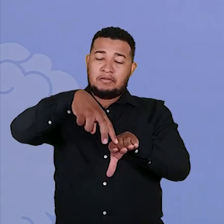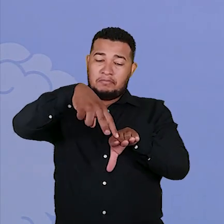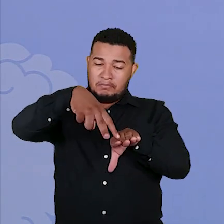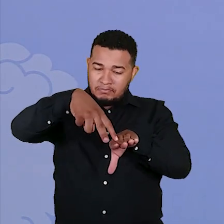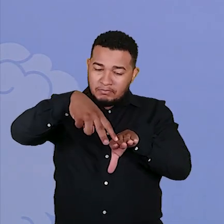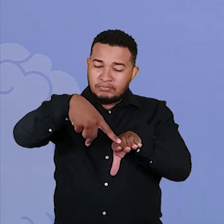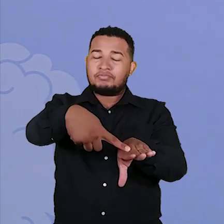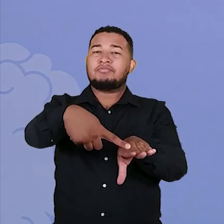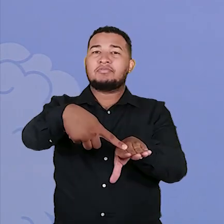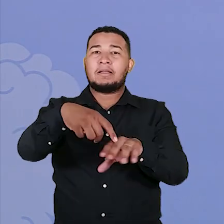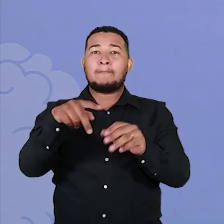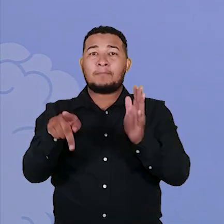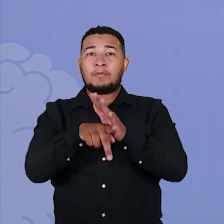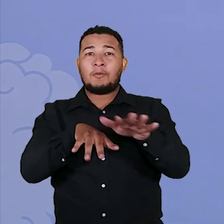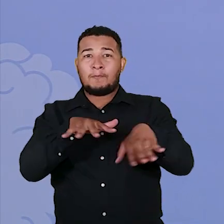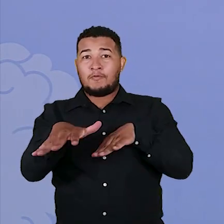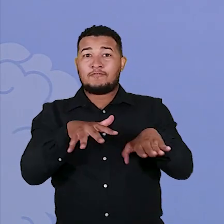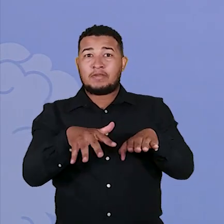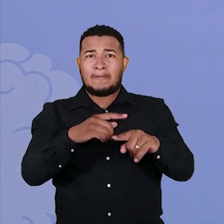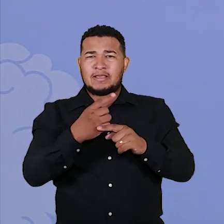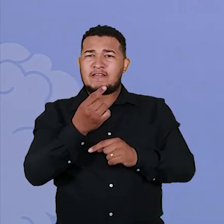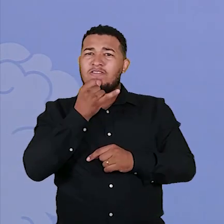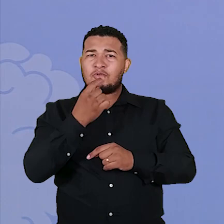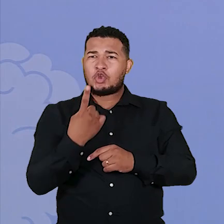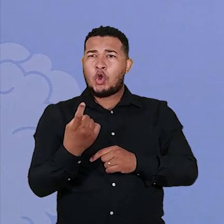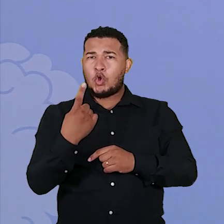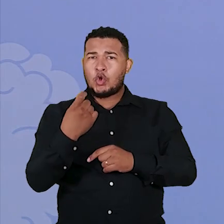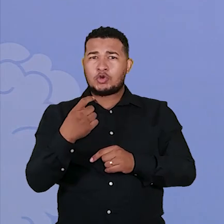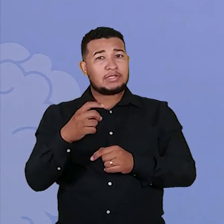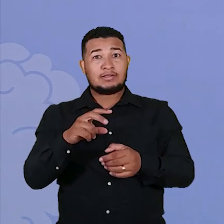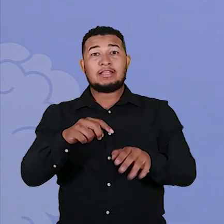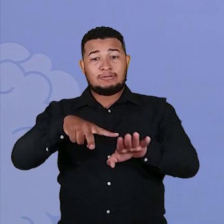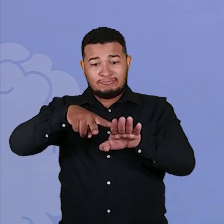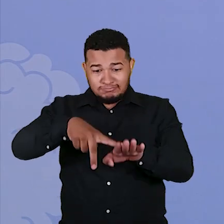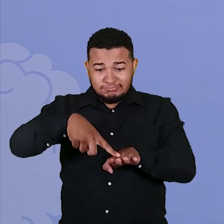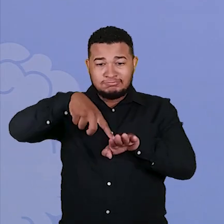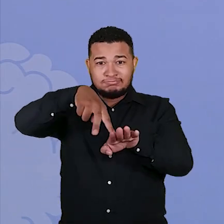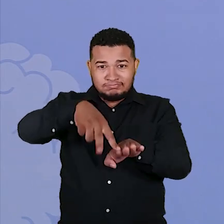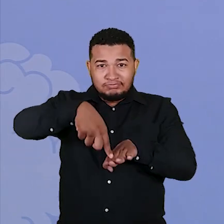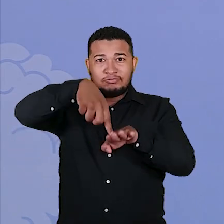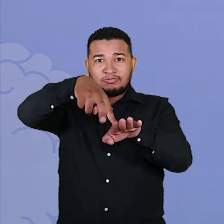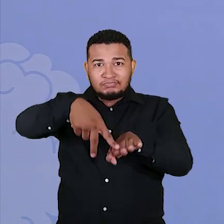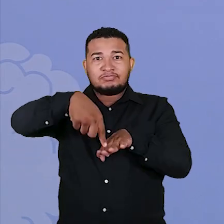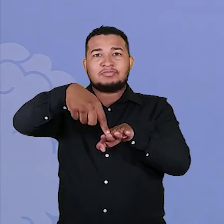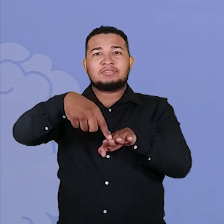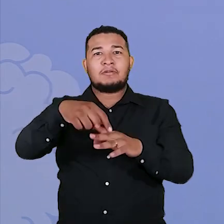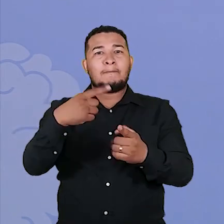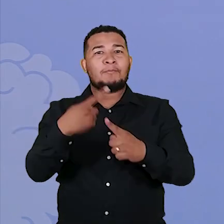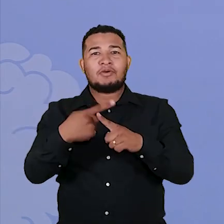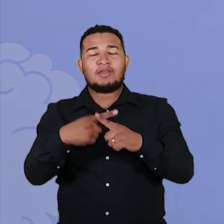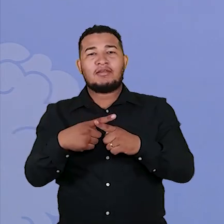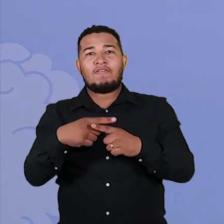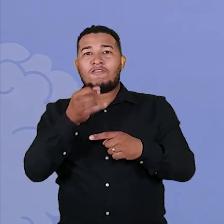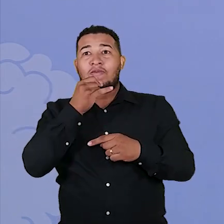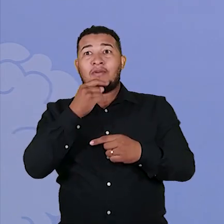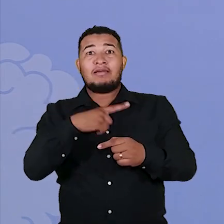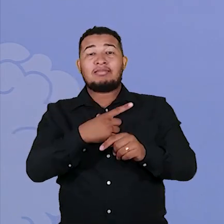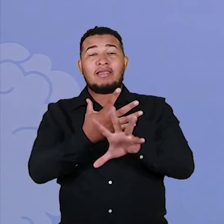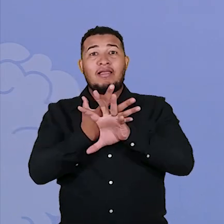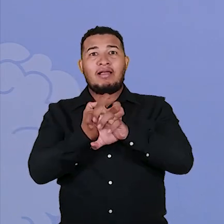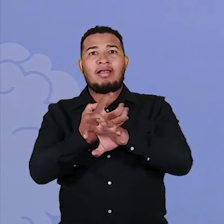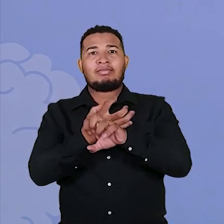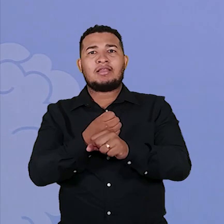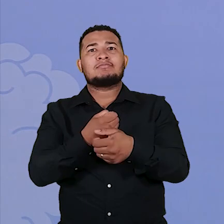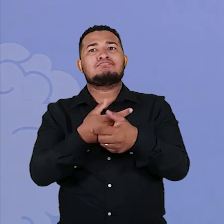exerce uma força para ele se movimentar só que é só uma força quiser se não são várias vezes por quê porque ele encontra